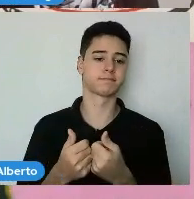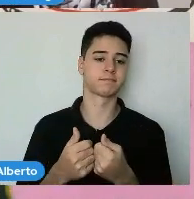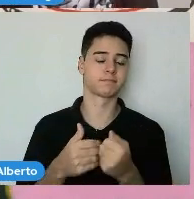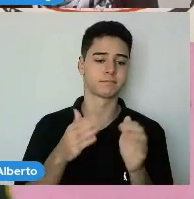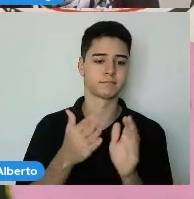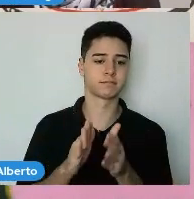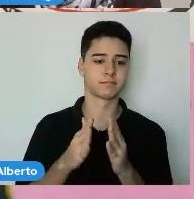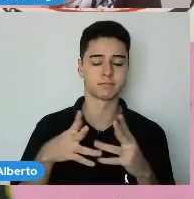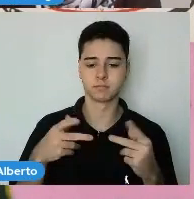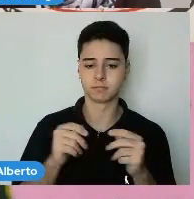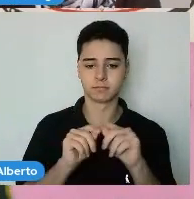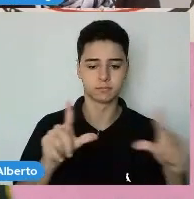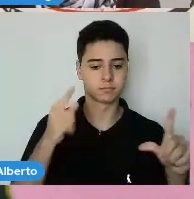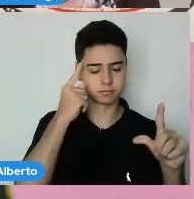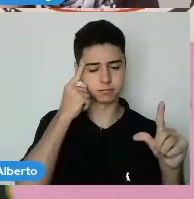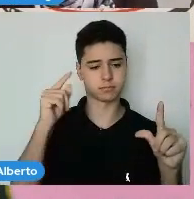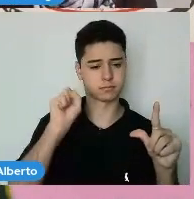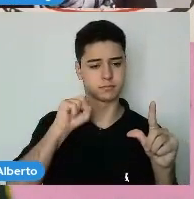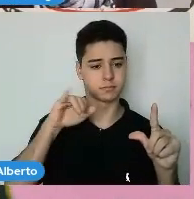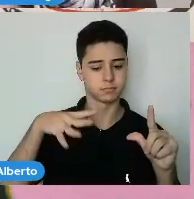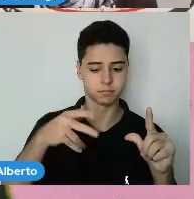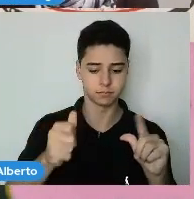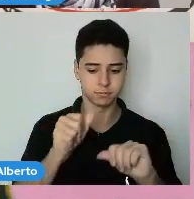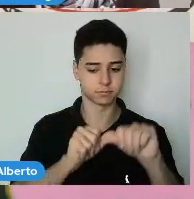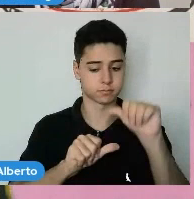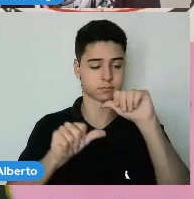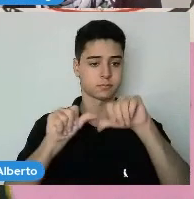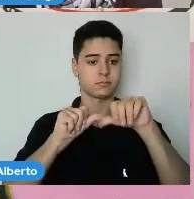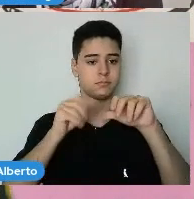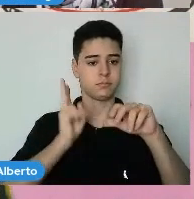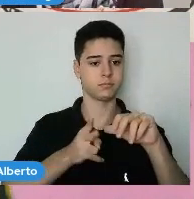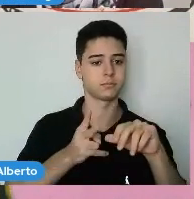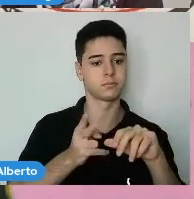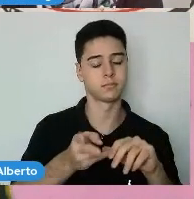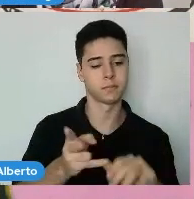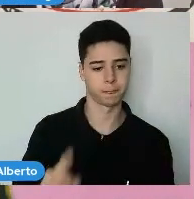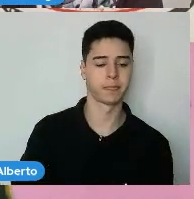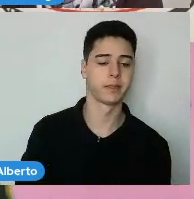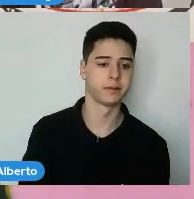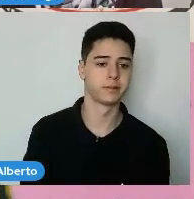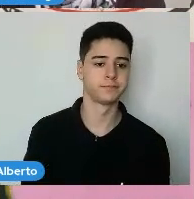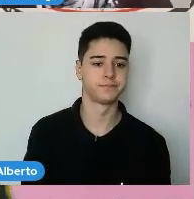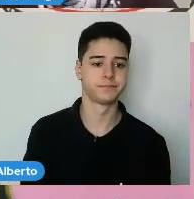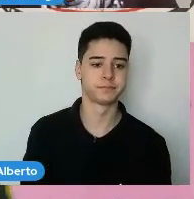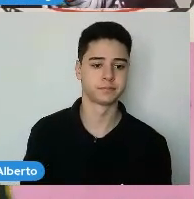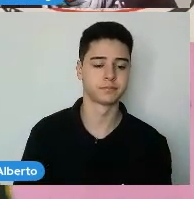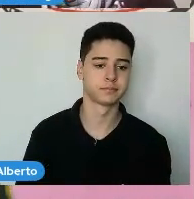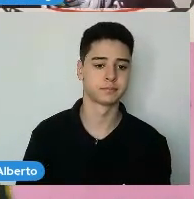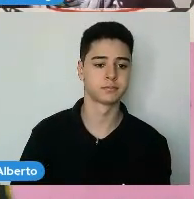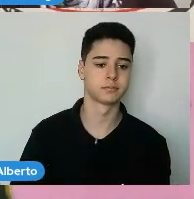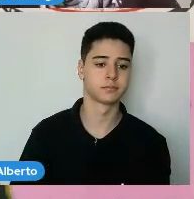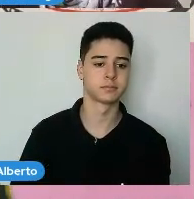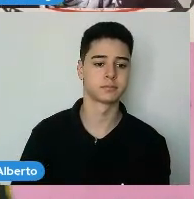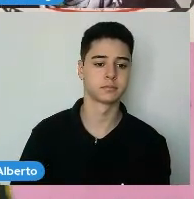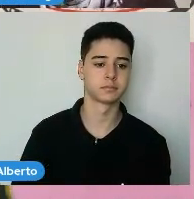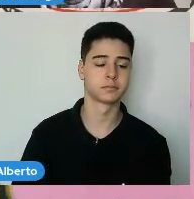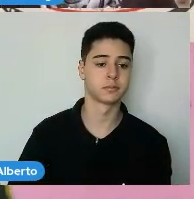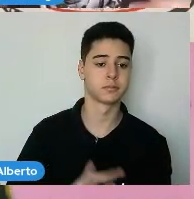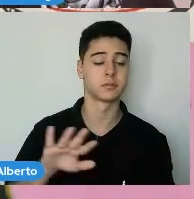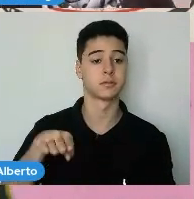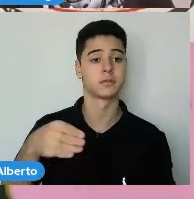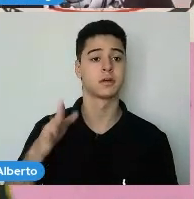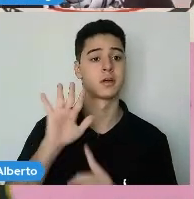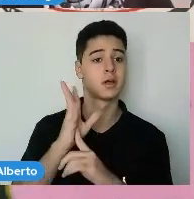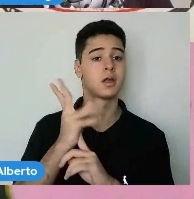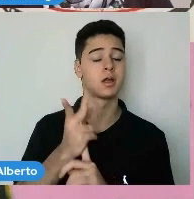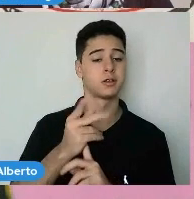vão refletindo essas transformações e esses desdobramentos. Então, acaba que a arte contemporânea